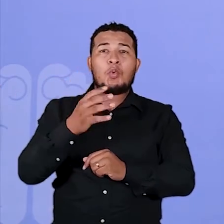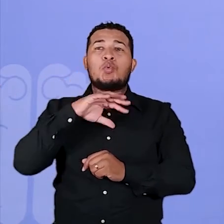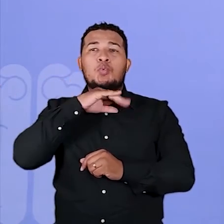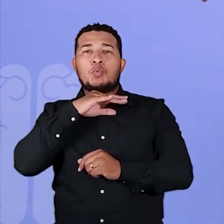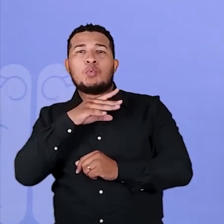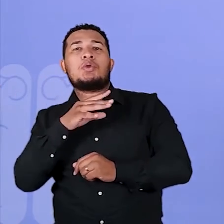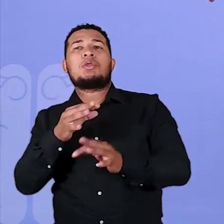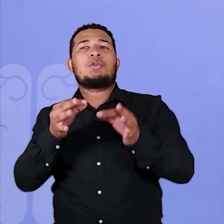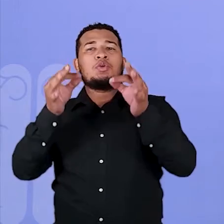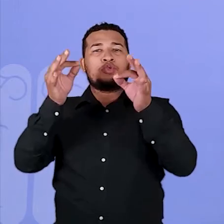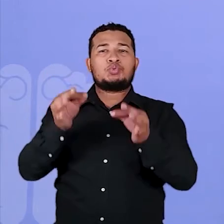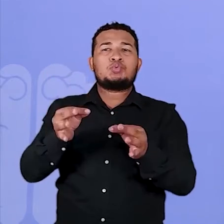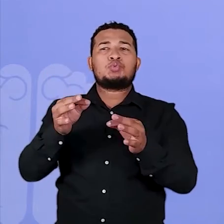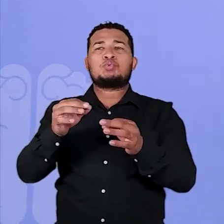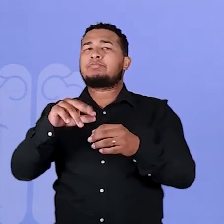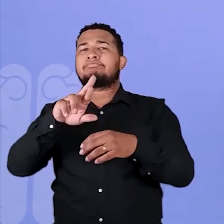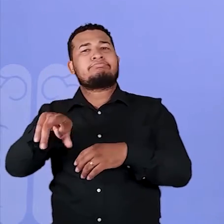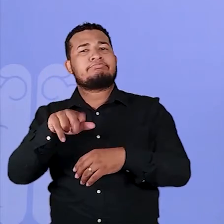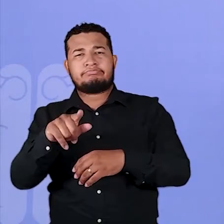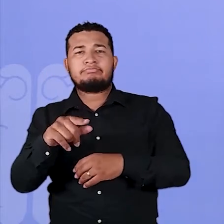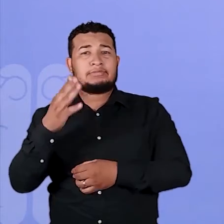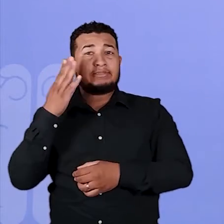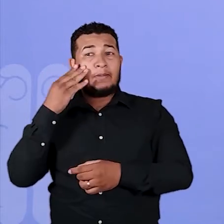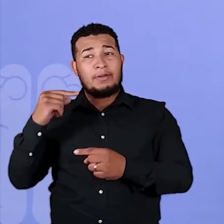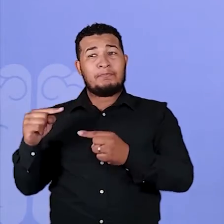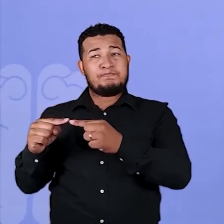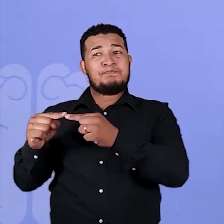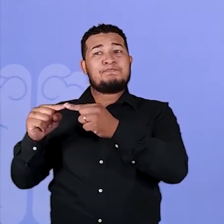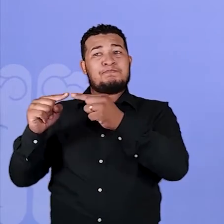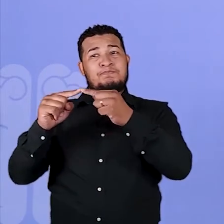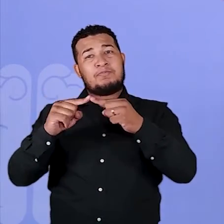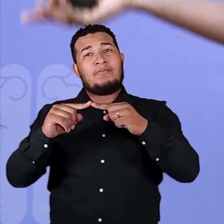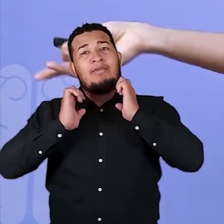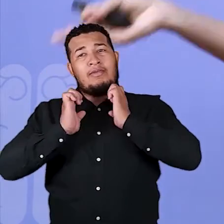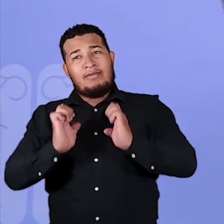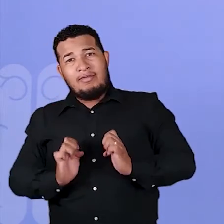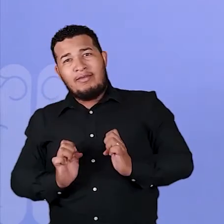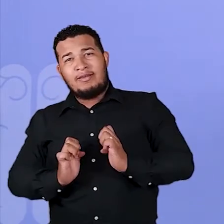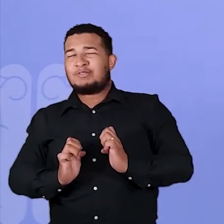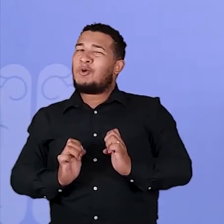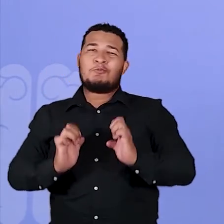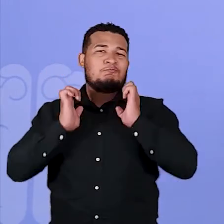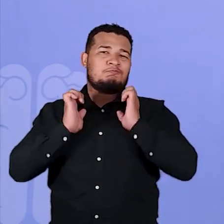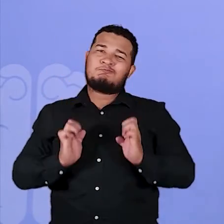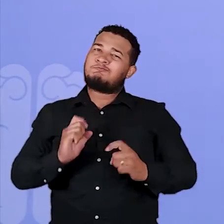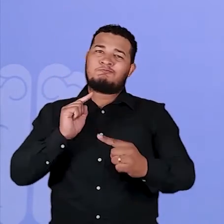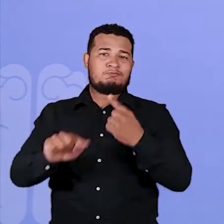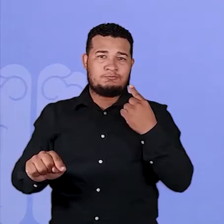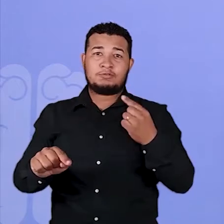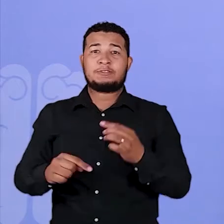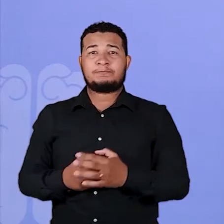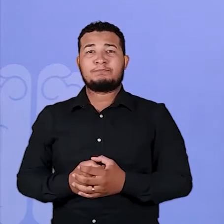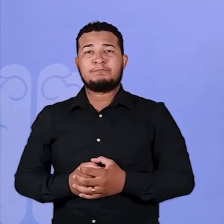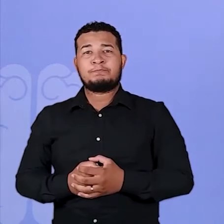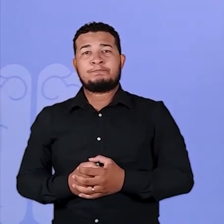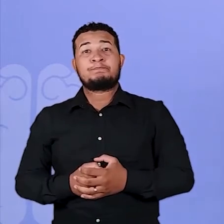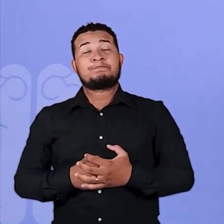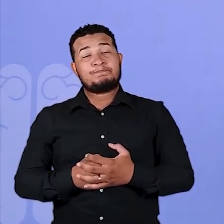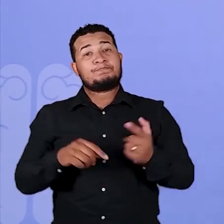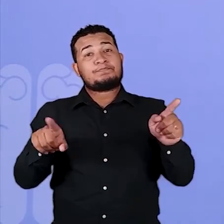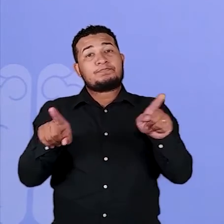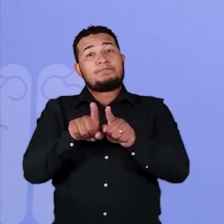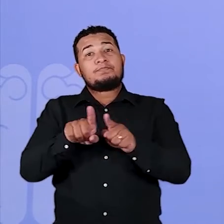o parâmetro para medir se a ação é ética ou não.